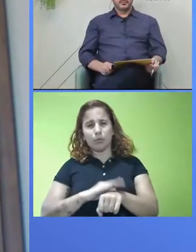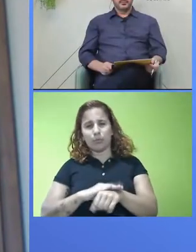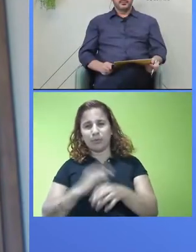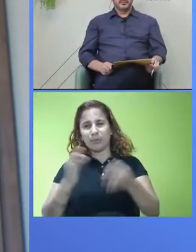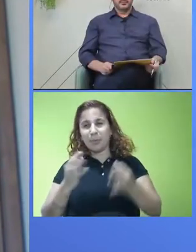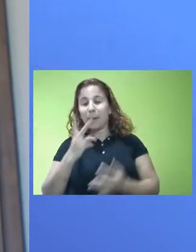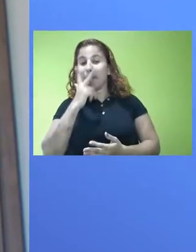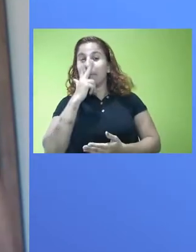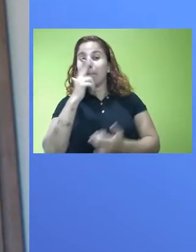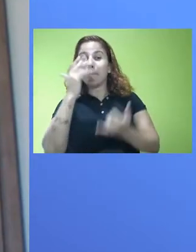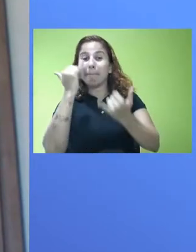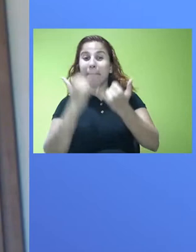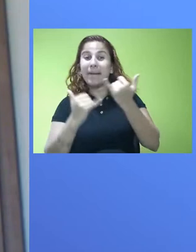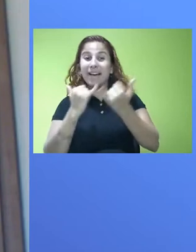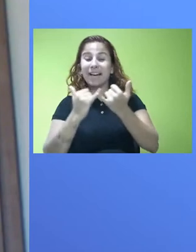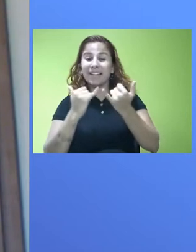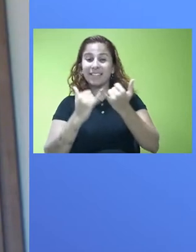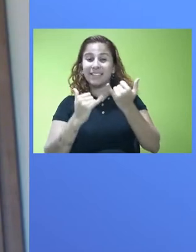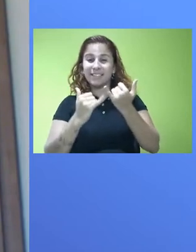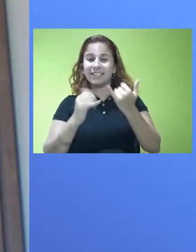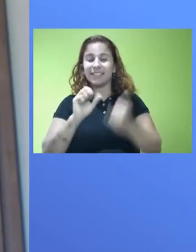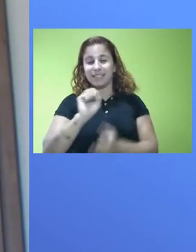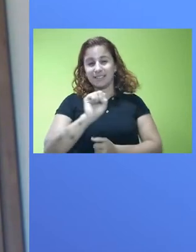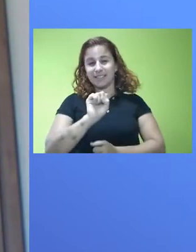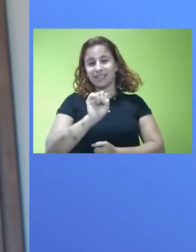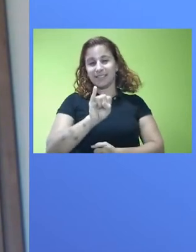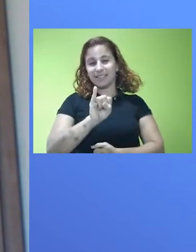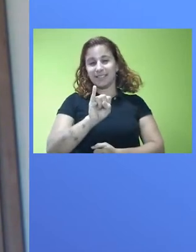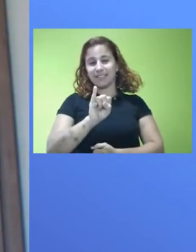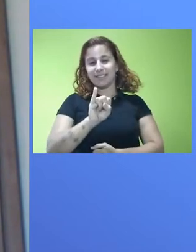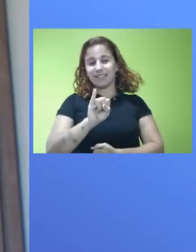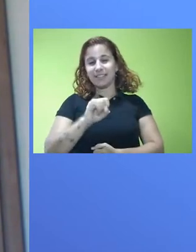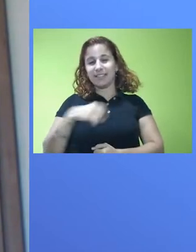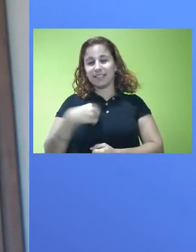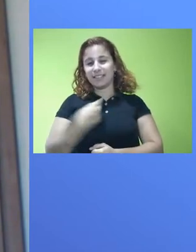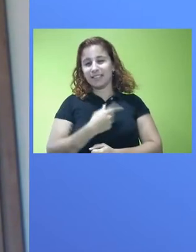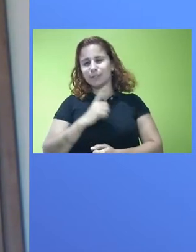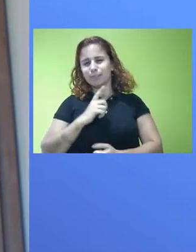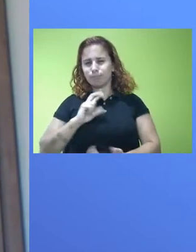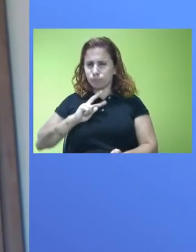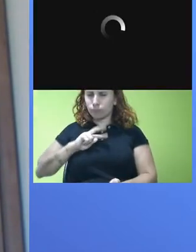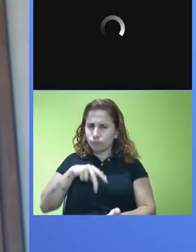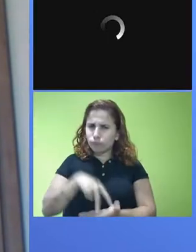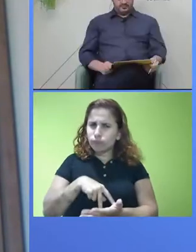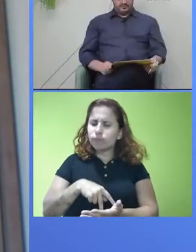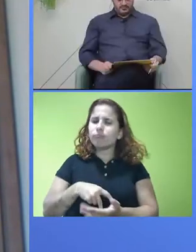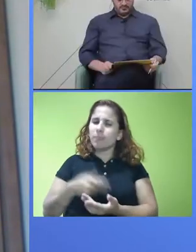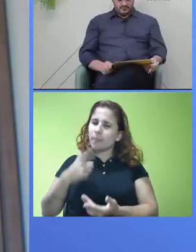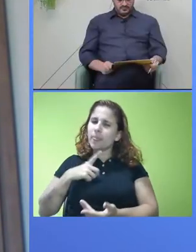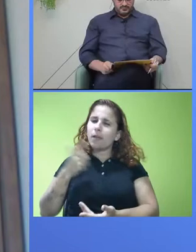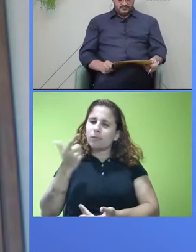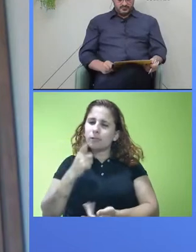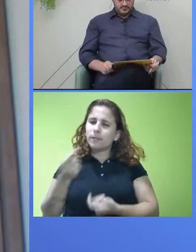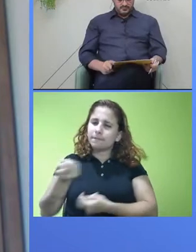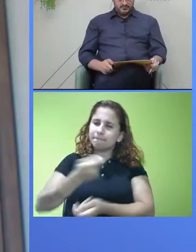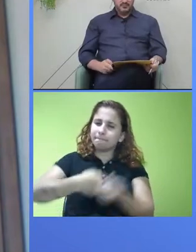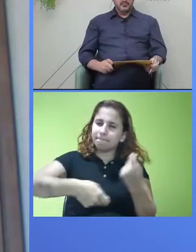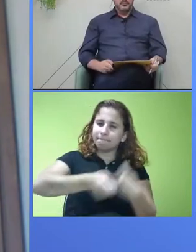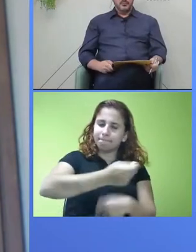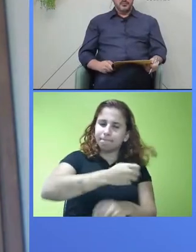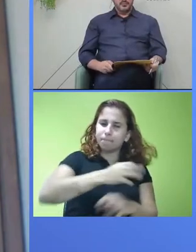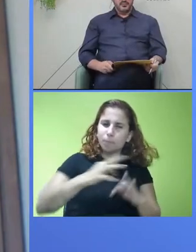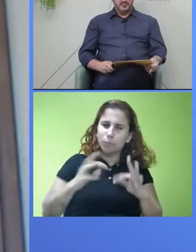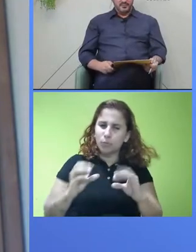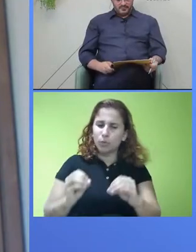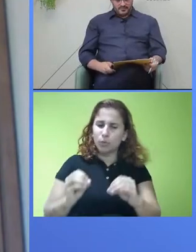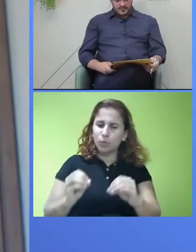mais sentido se a gente tivesse uma ação mais articulada de todos esses setores. Enfim, acredito que é por